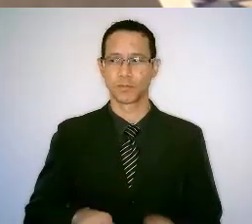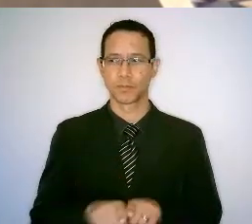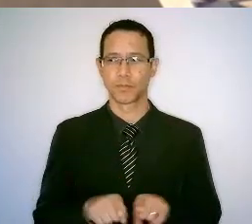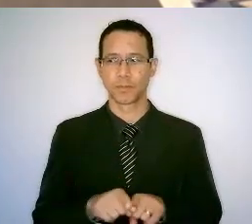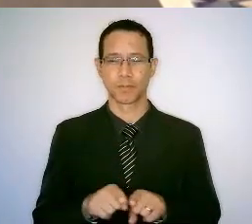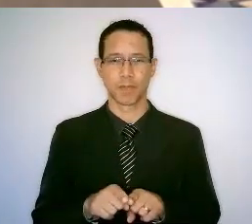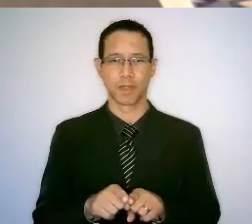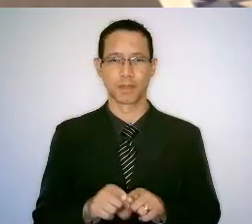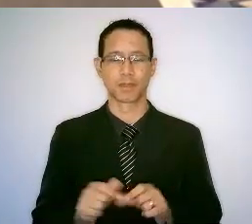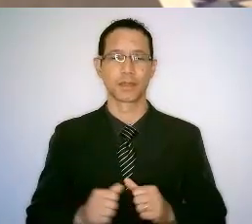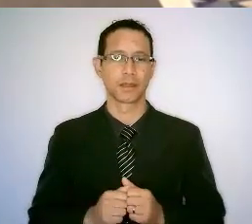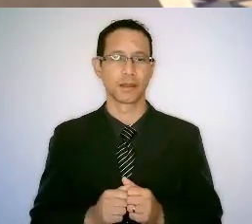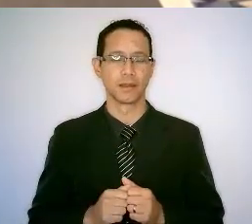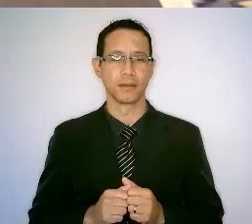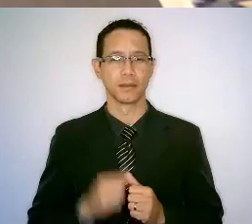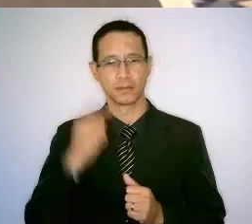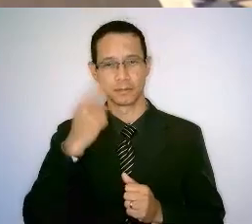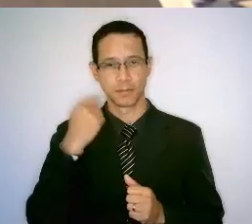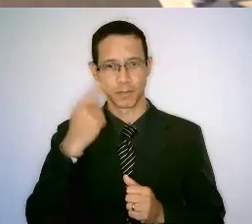desembargador